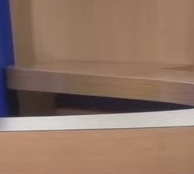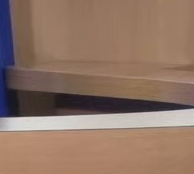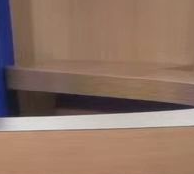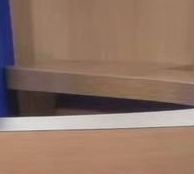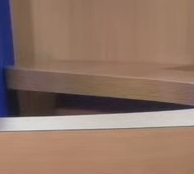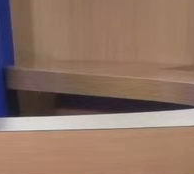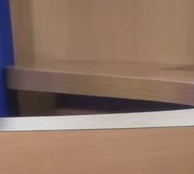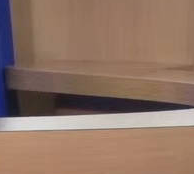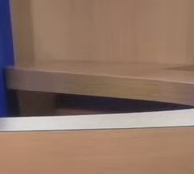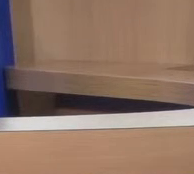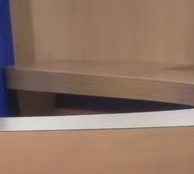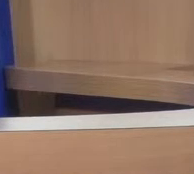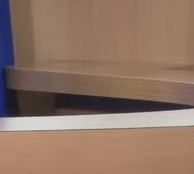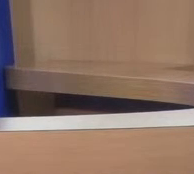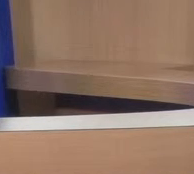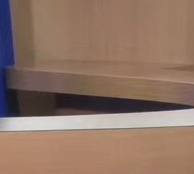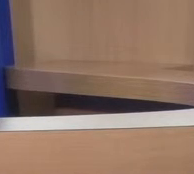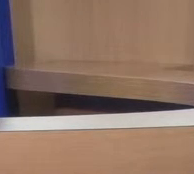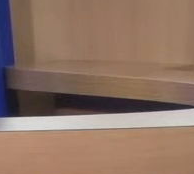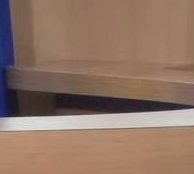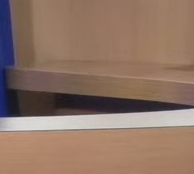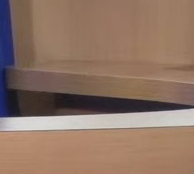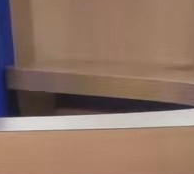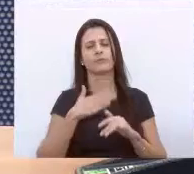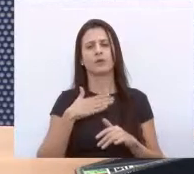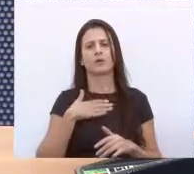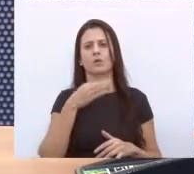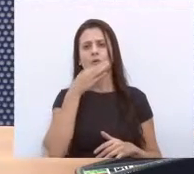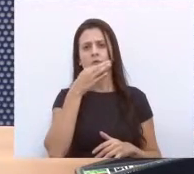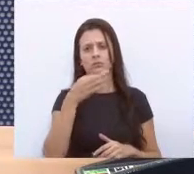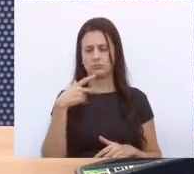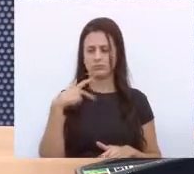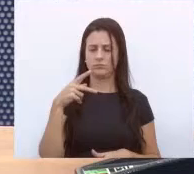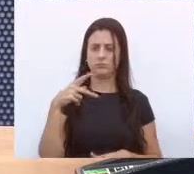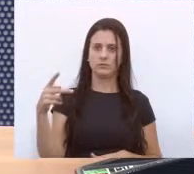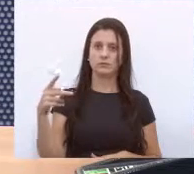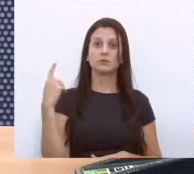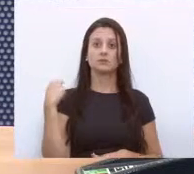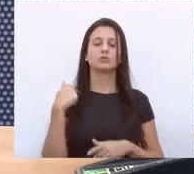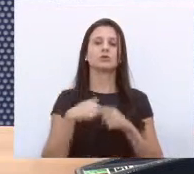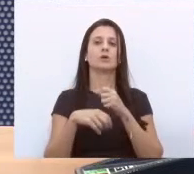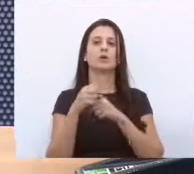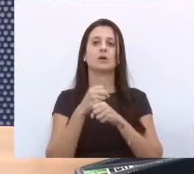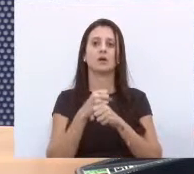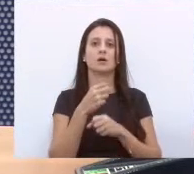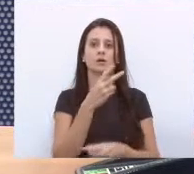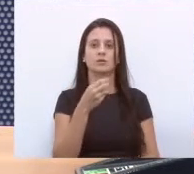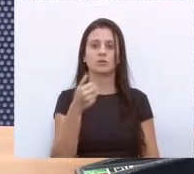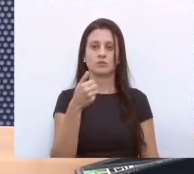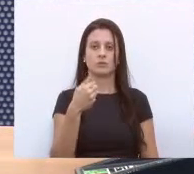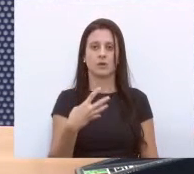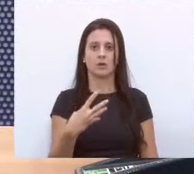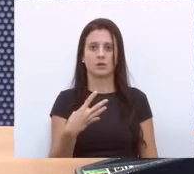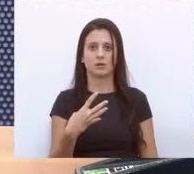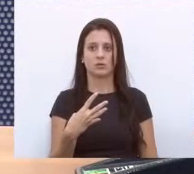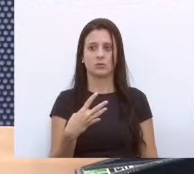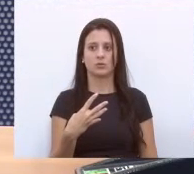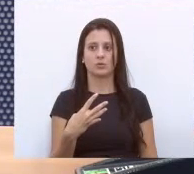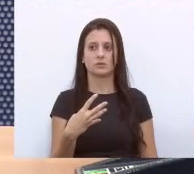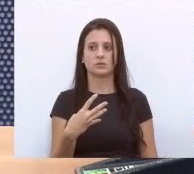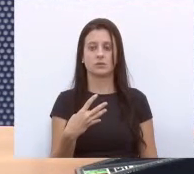dos recursos destinados ao custeio o ano de 2014 o nosso orçamento que nós deixamos claro